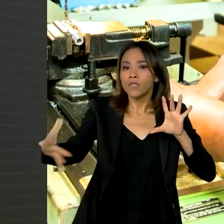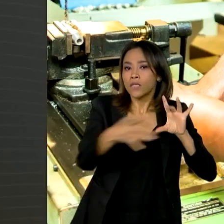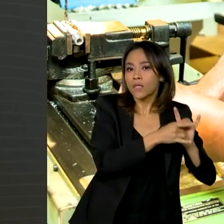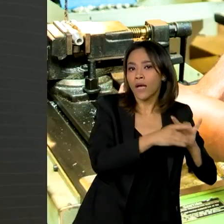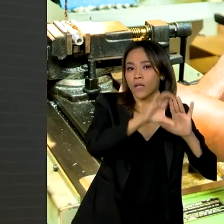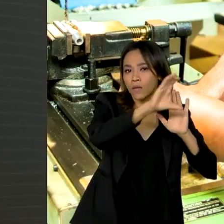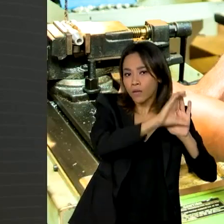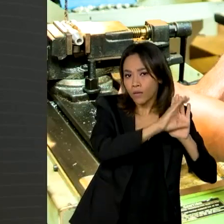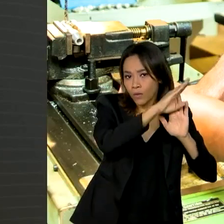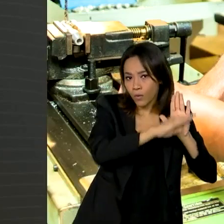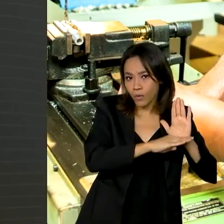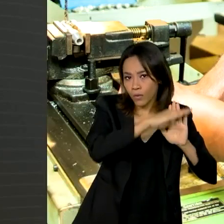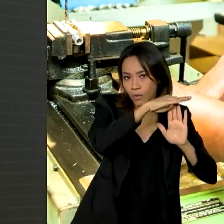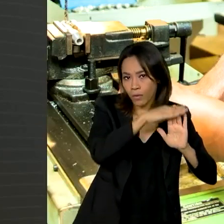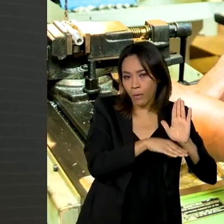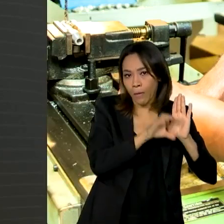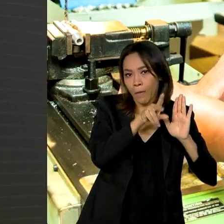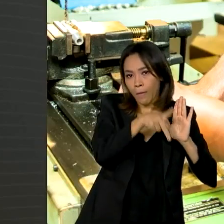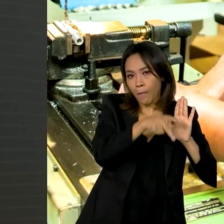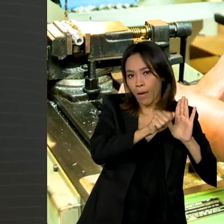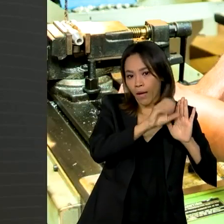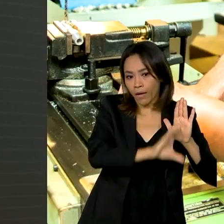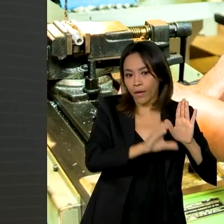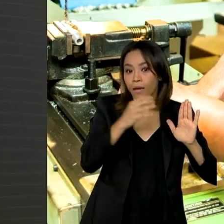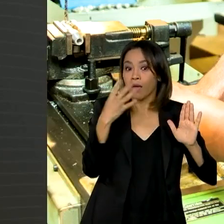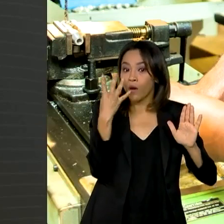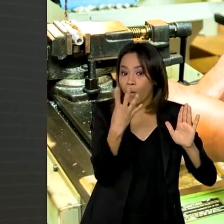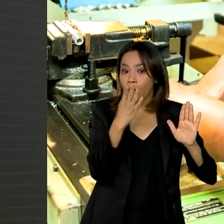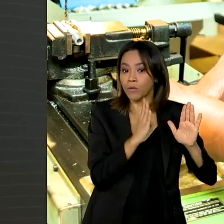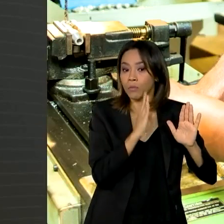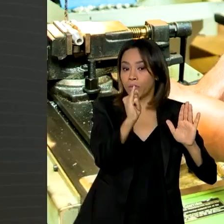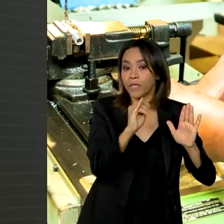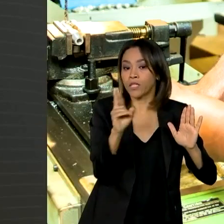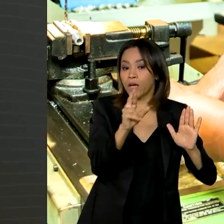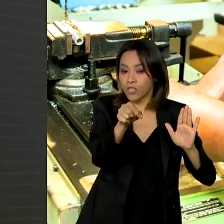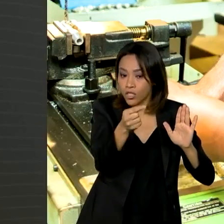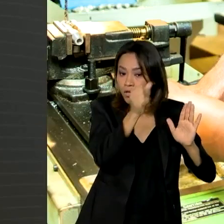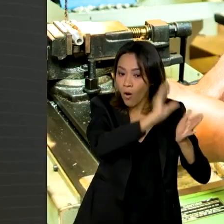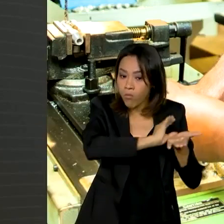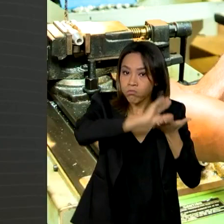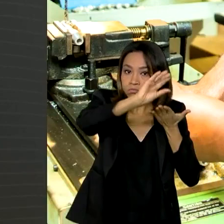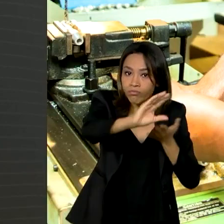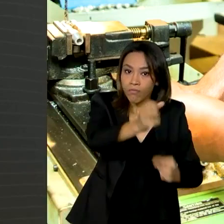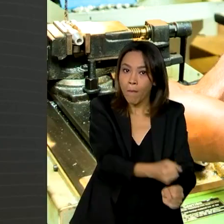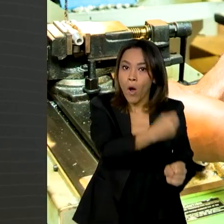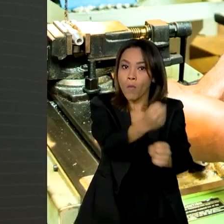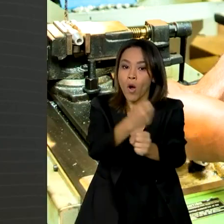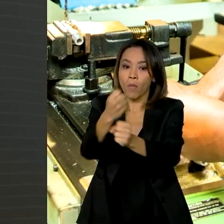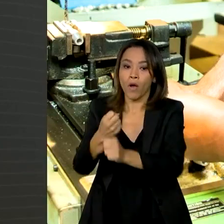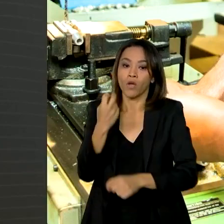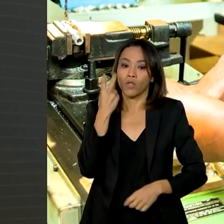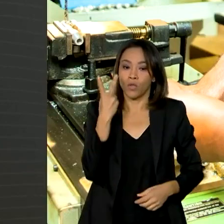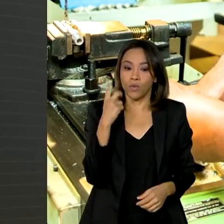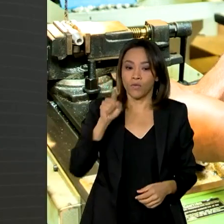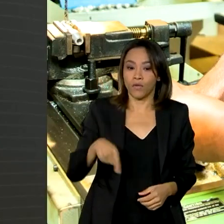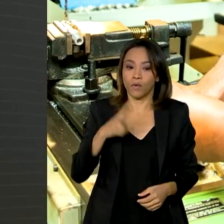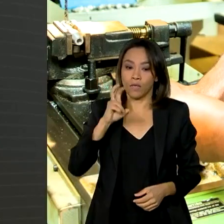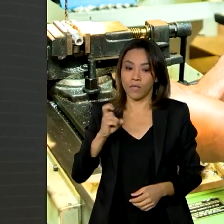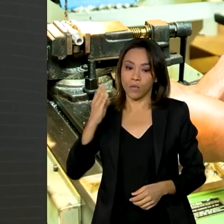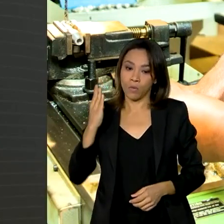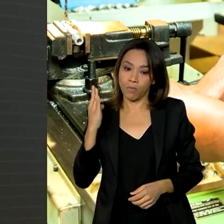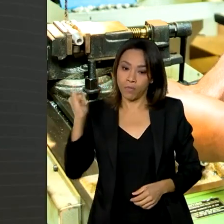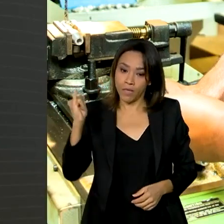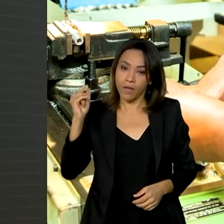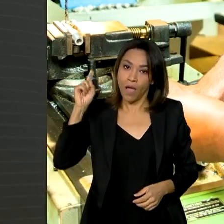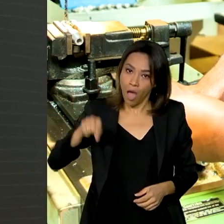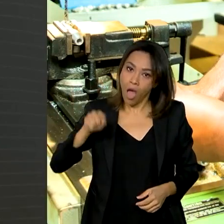Dos cerca de 4 bilhões de reais que serão investidos em obras por meio do novo PAC, 2,5 bilhões serão